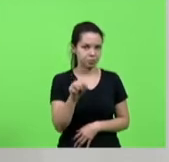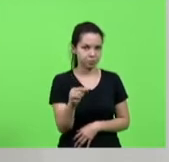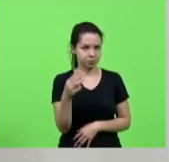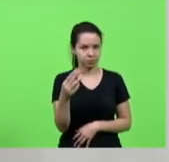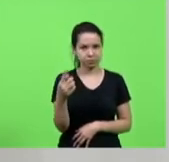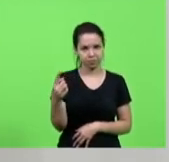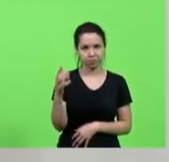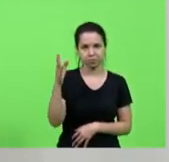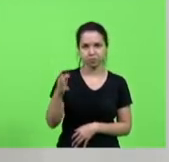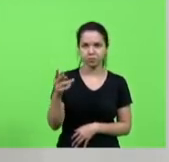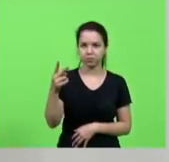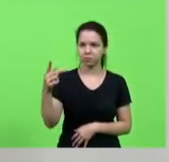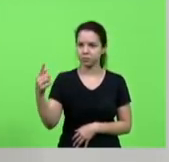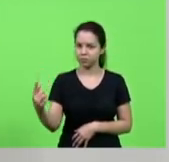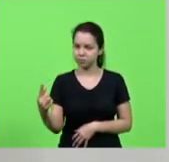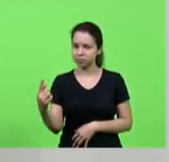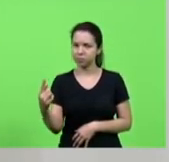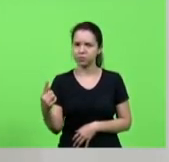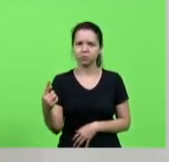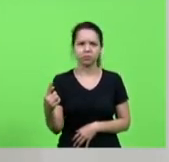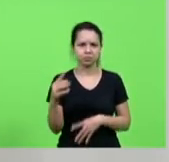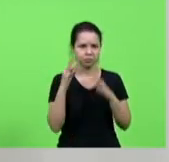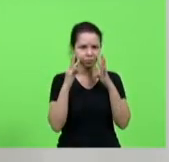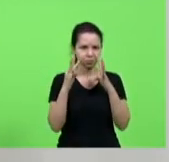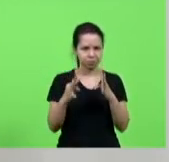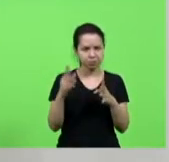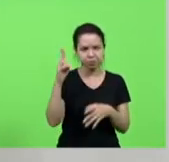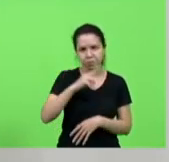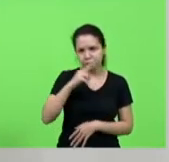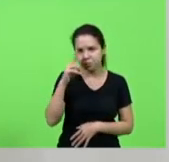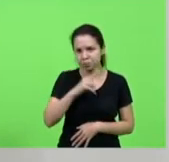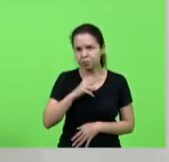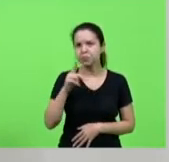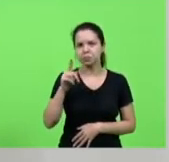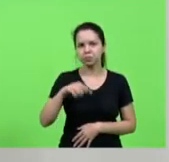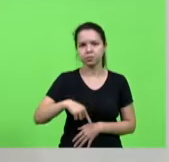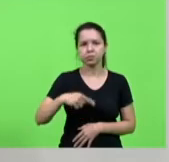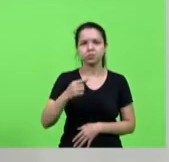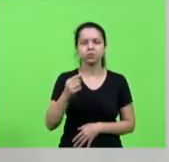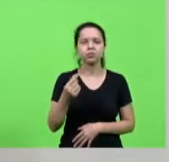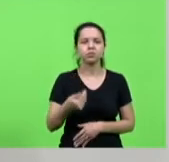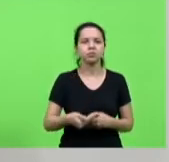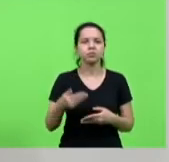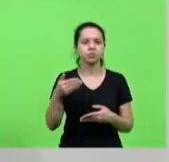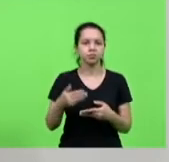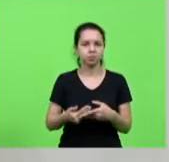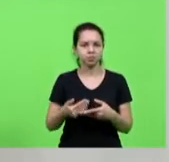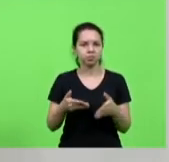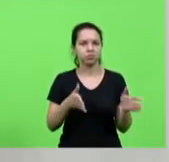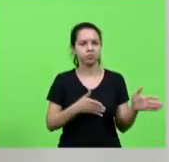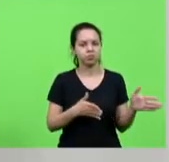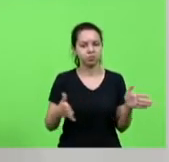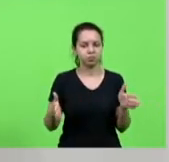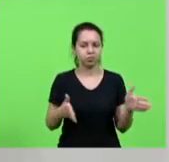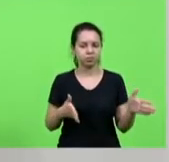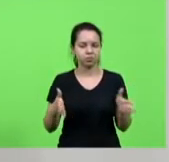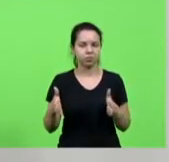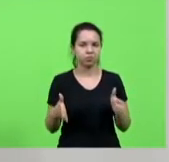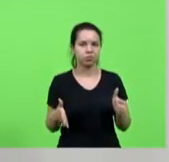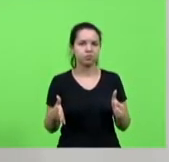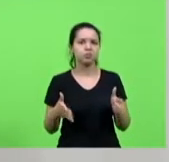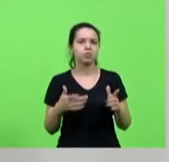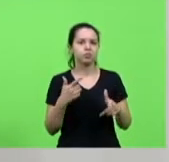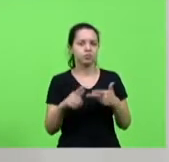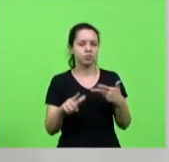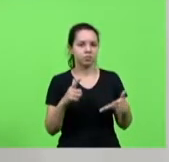1031/2021, não para atender à urgência qualificada que é o pressuposto da validade dessa espécie legislativa,